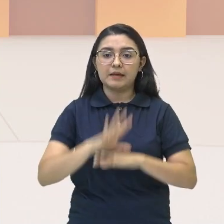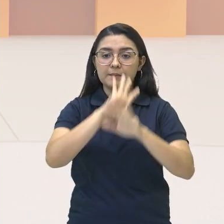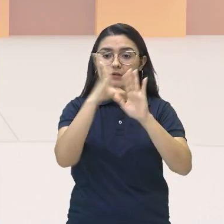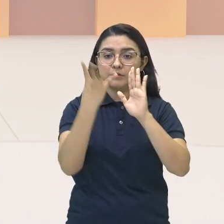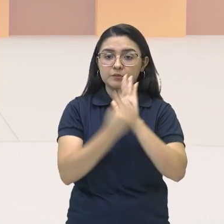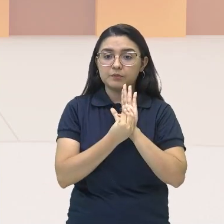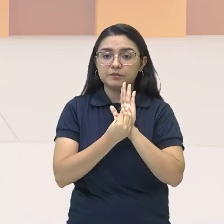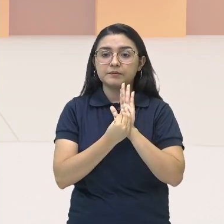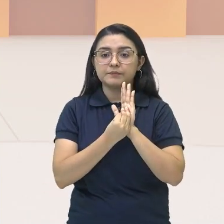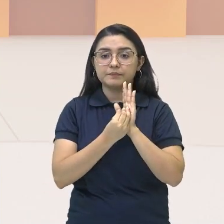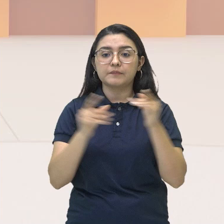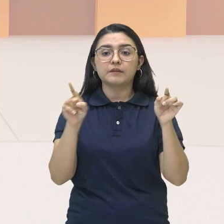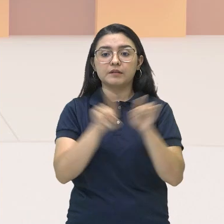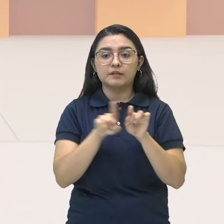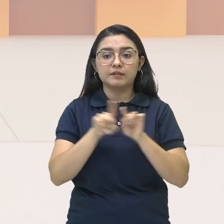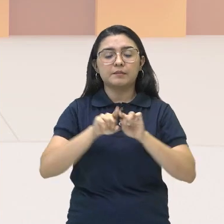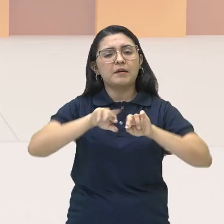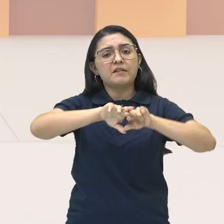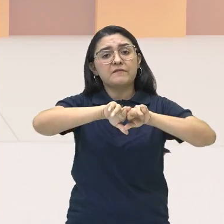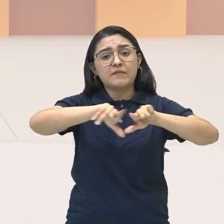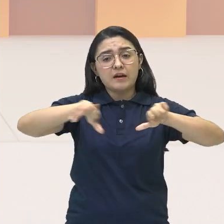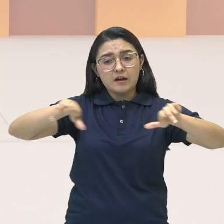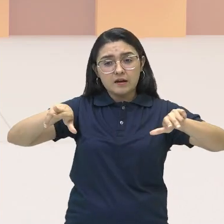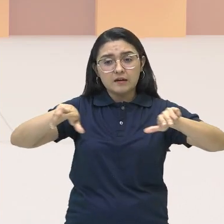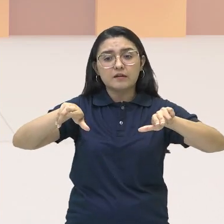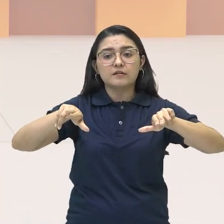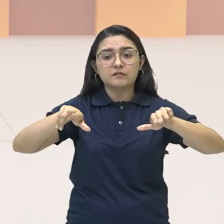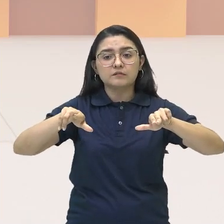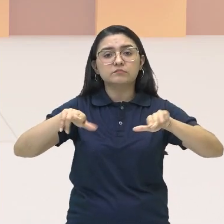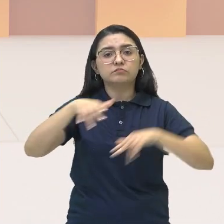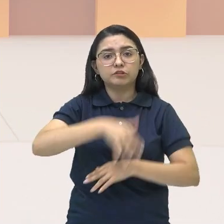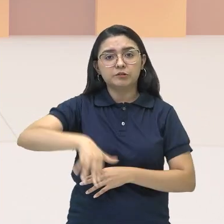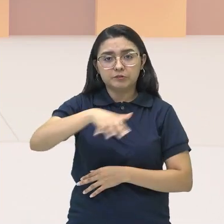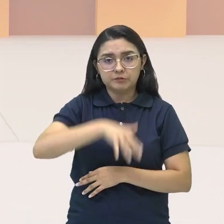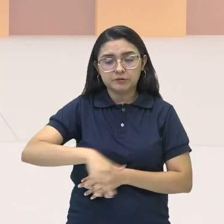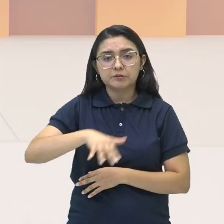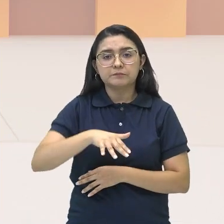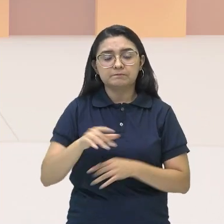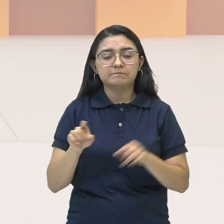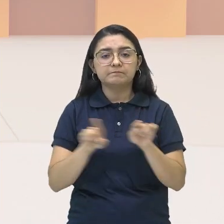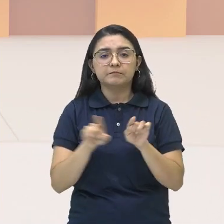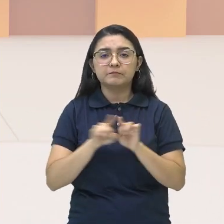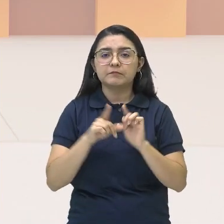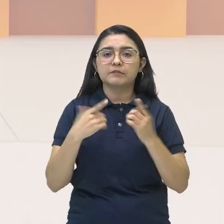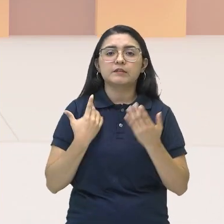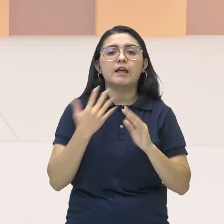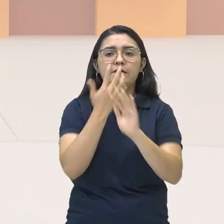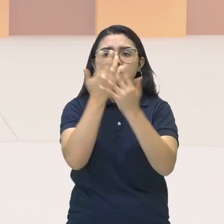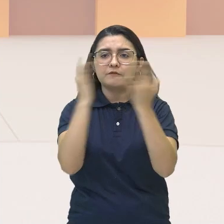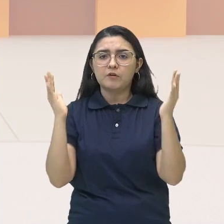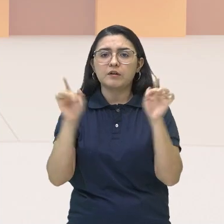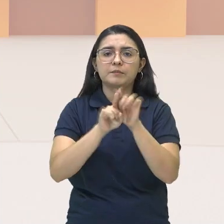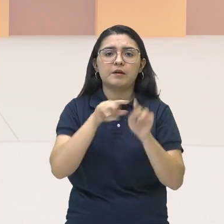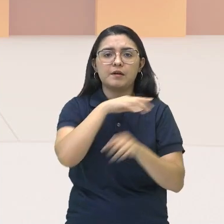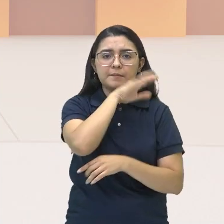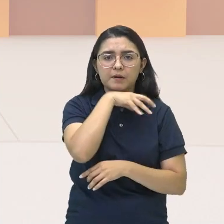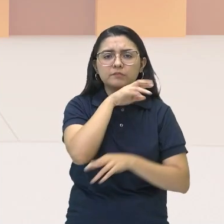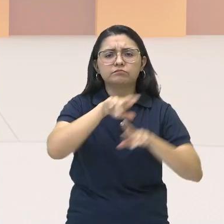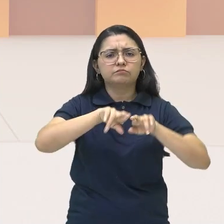né? Onde existe uma grande diversidade ambiental, né? Tanto da fauna como da